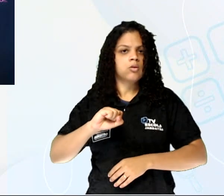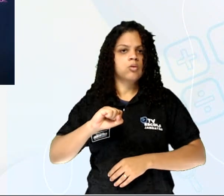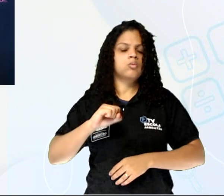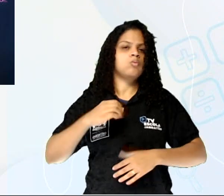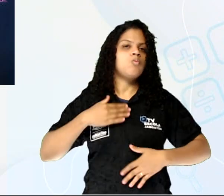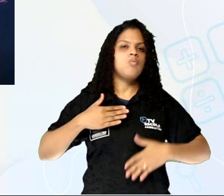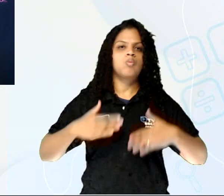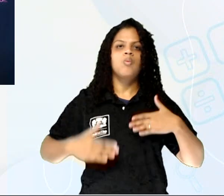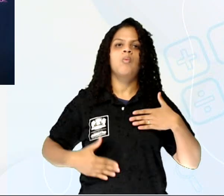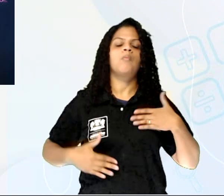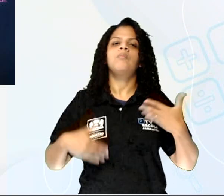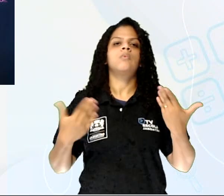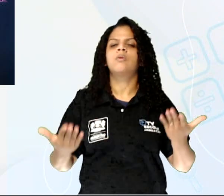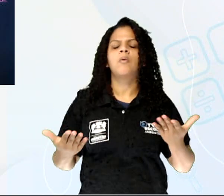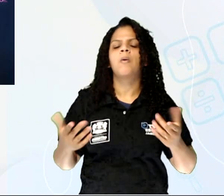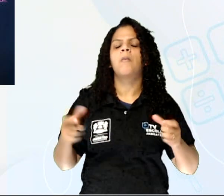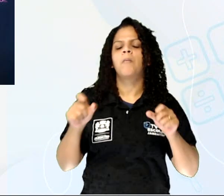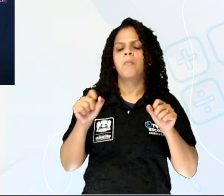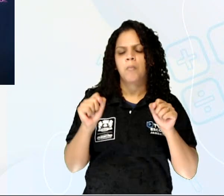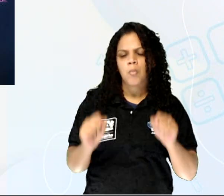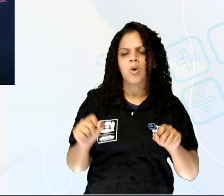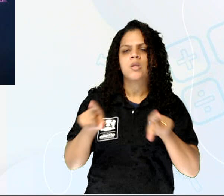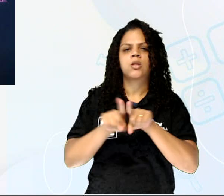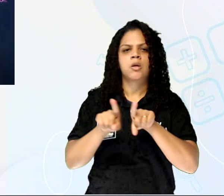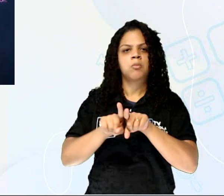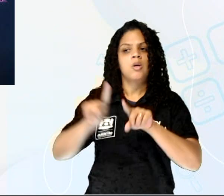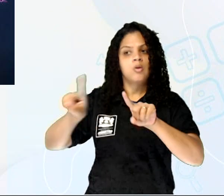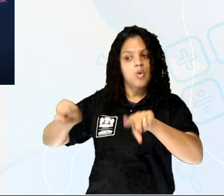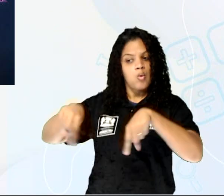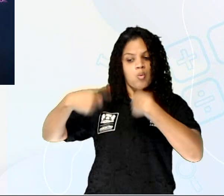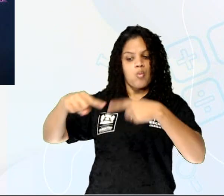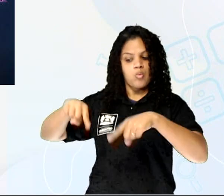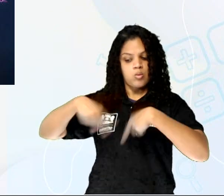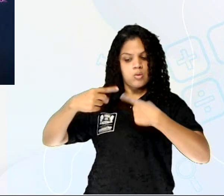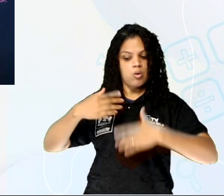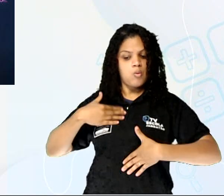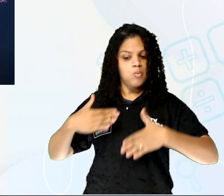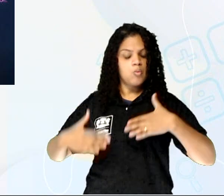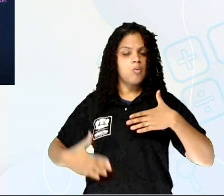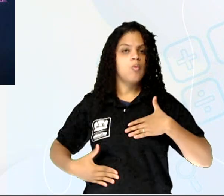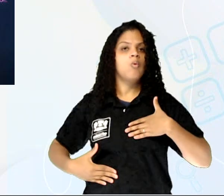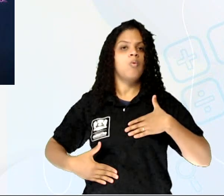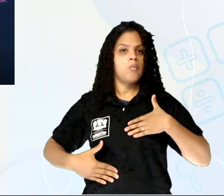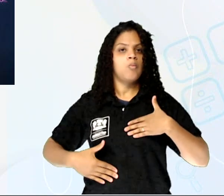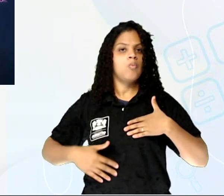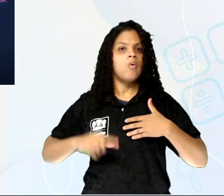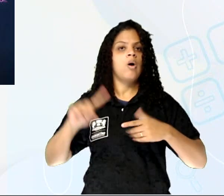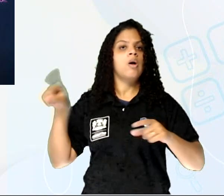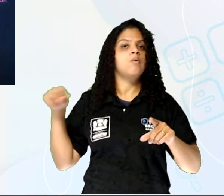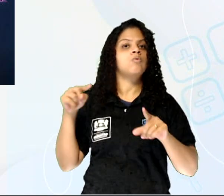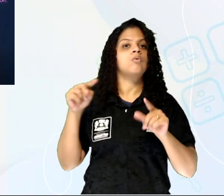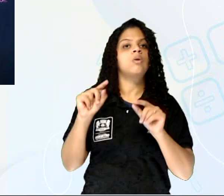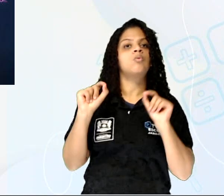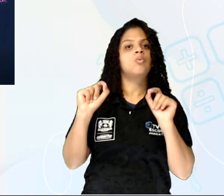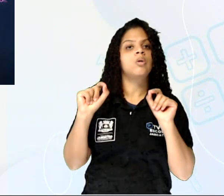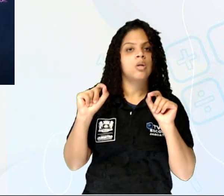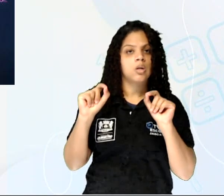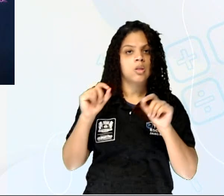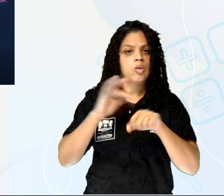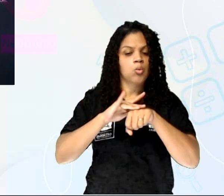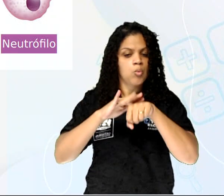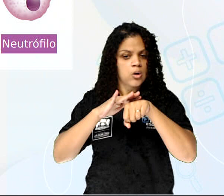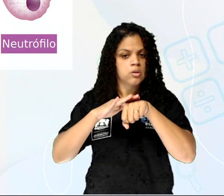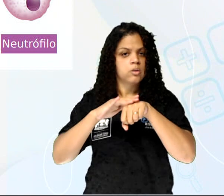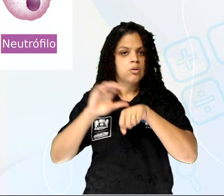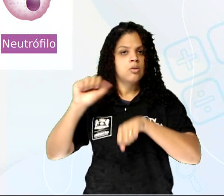situações, ele pode reagir contra o nosso próprio corpo, desencadeando o que a gente chama de doenças autoimunes.